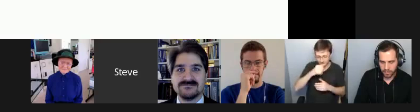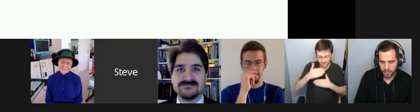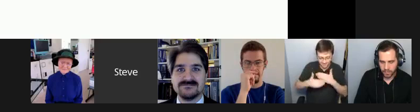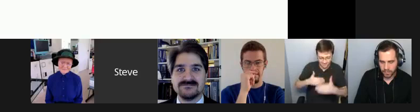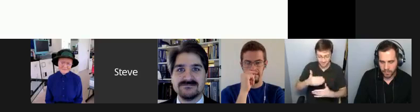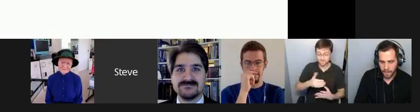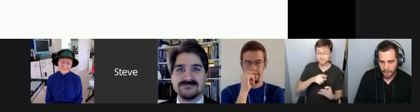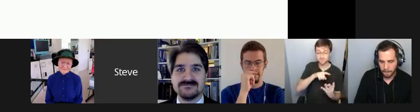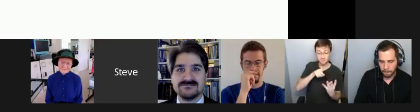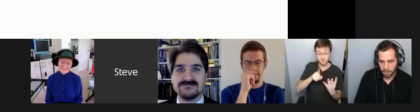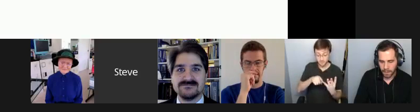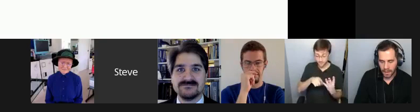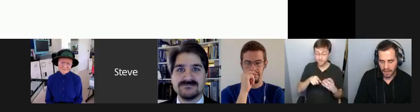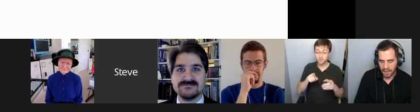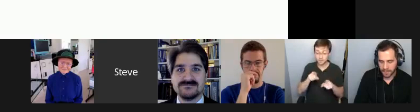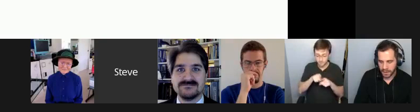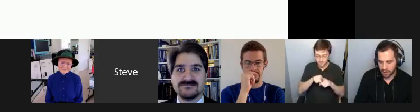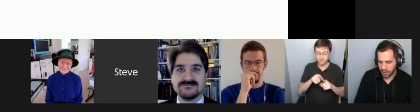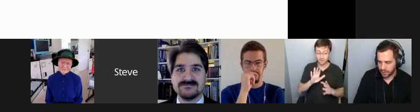é,